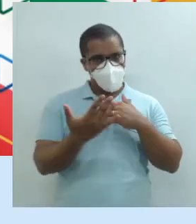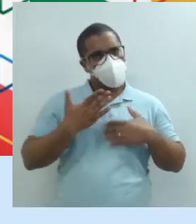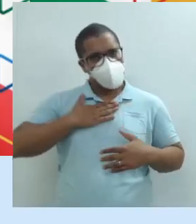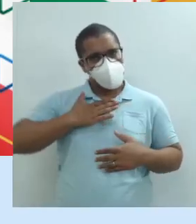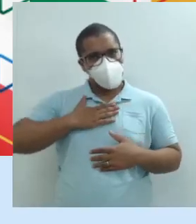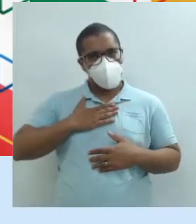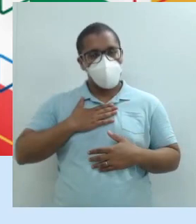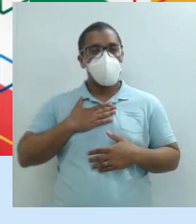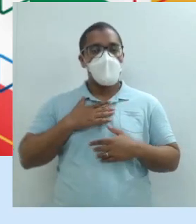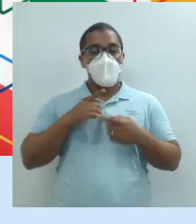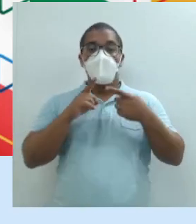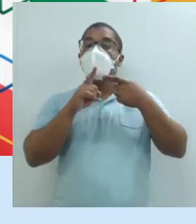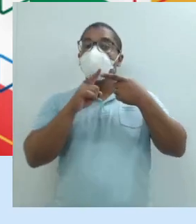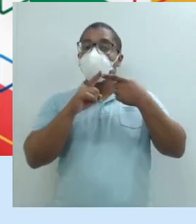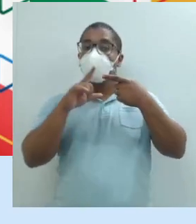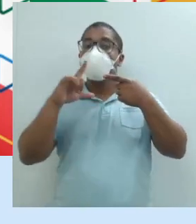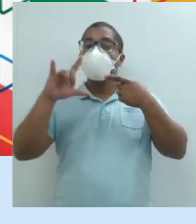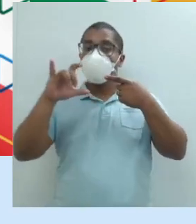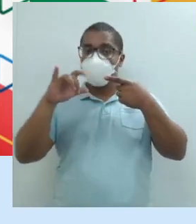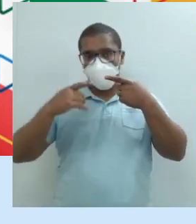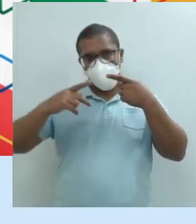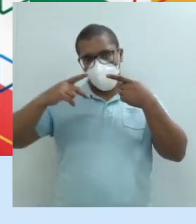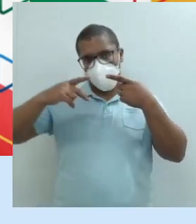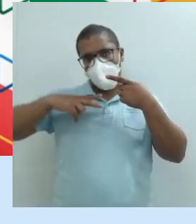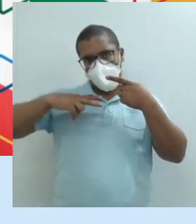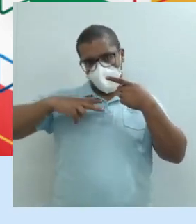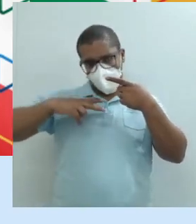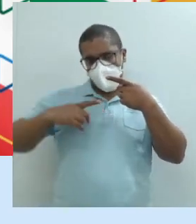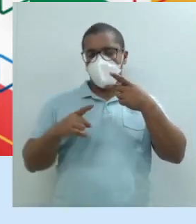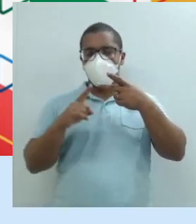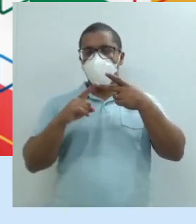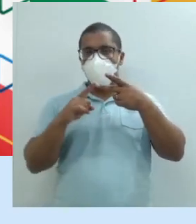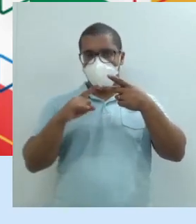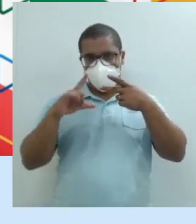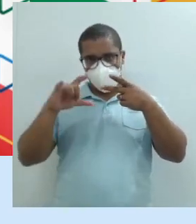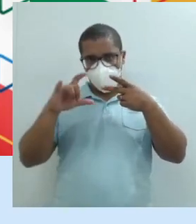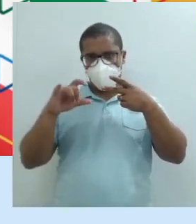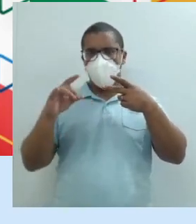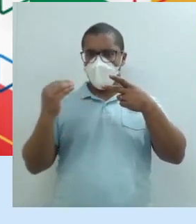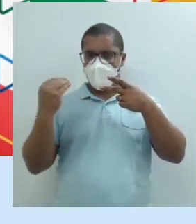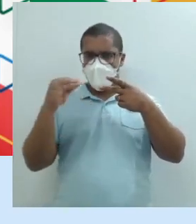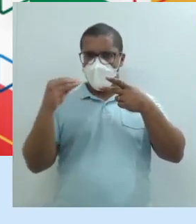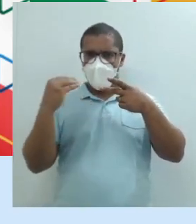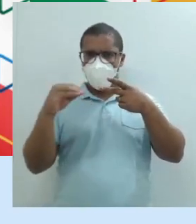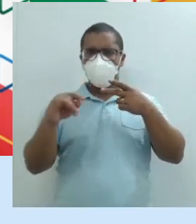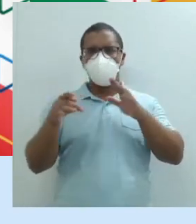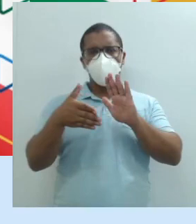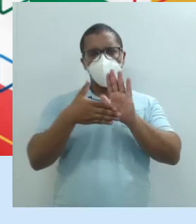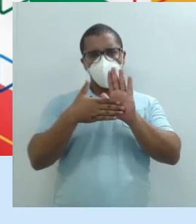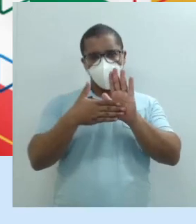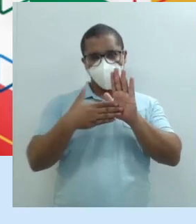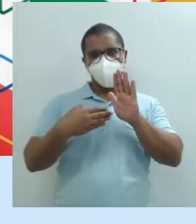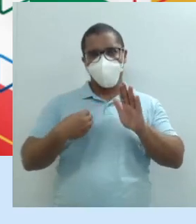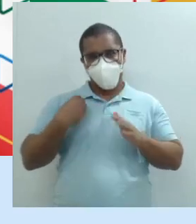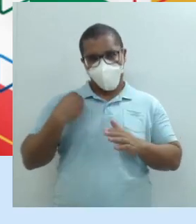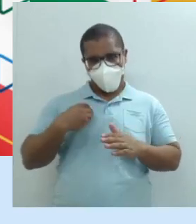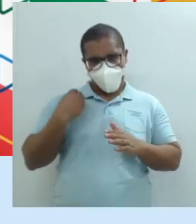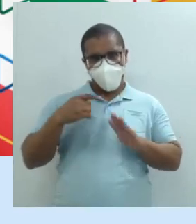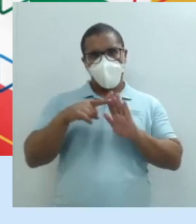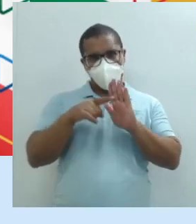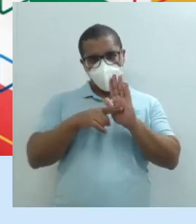sociais. O primeiro é o meu Instagram pessoal. O segundo é o Instagram, onde eu apenas falo de projeto de vida,